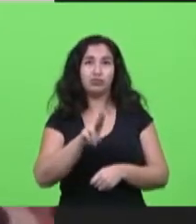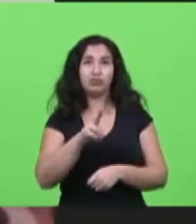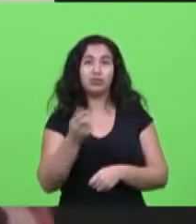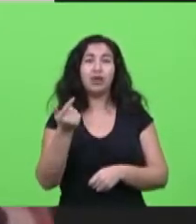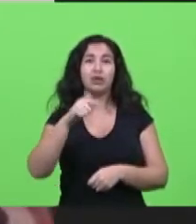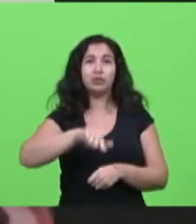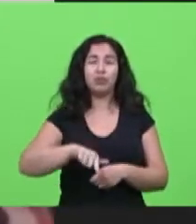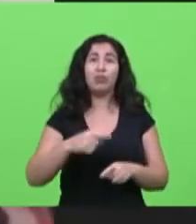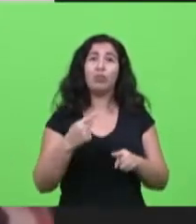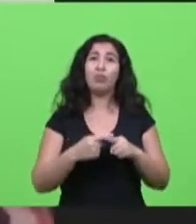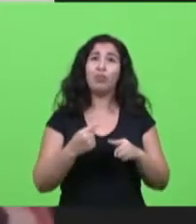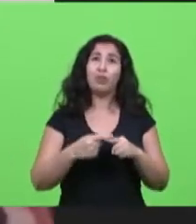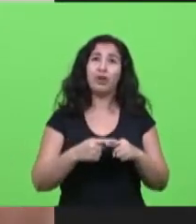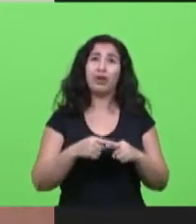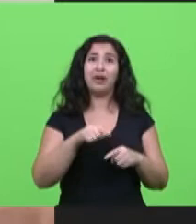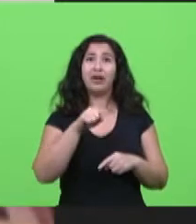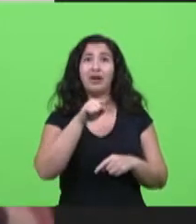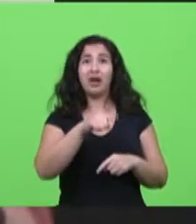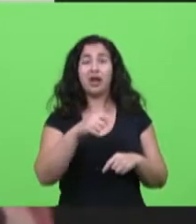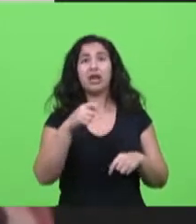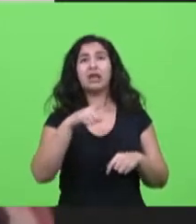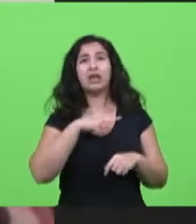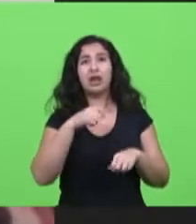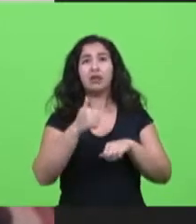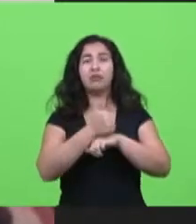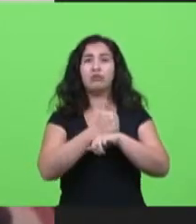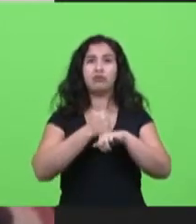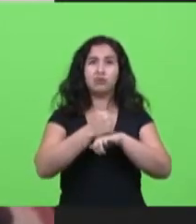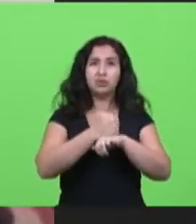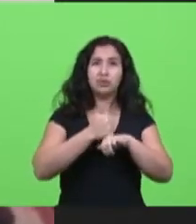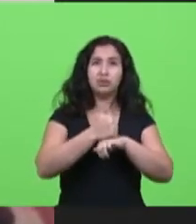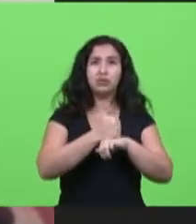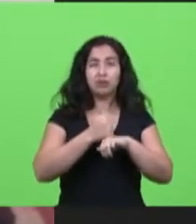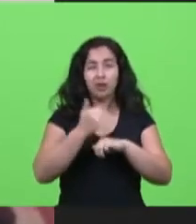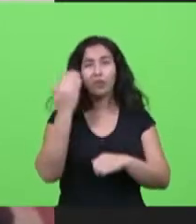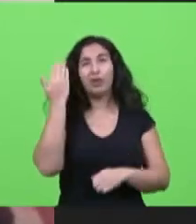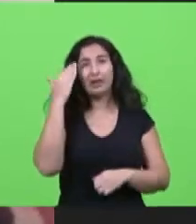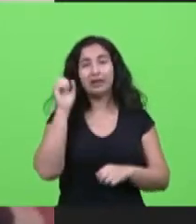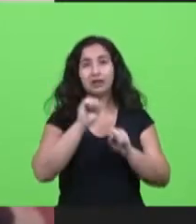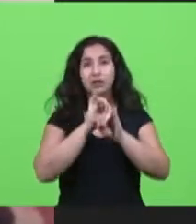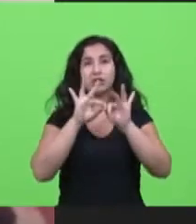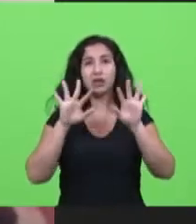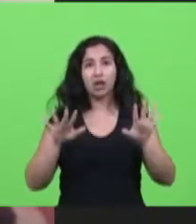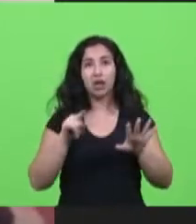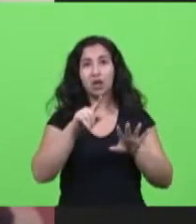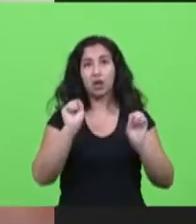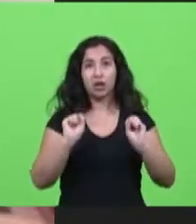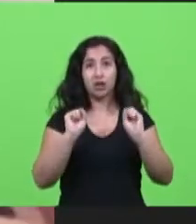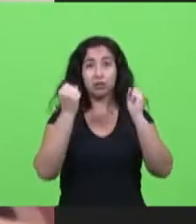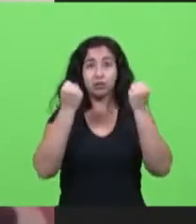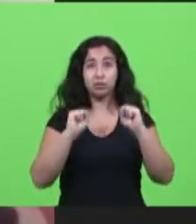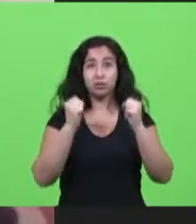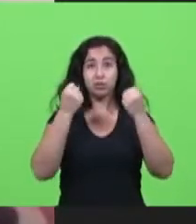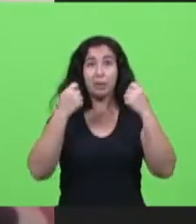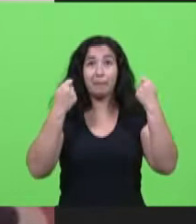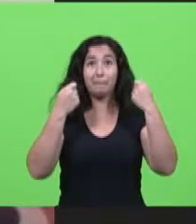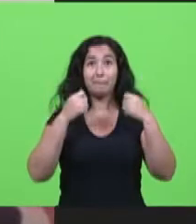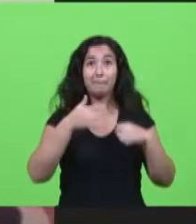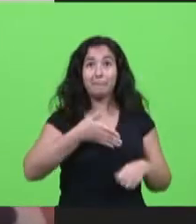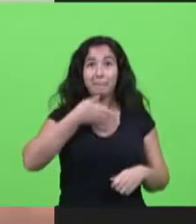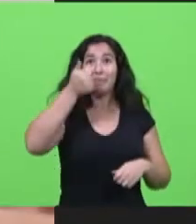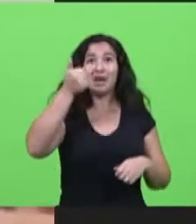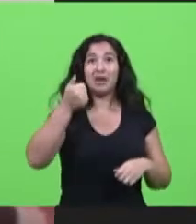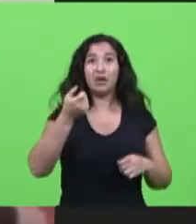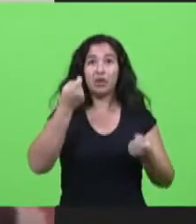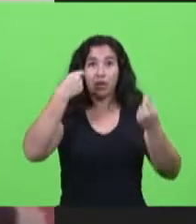são locadas, têm os seus profissionais, e entendemos de que, de fato, o exercício físico melhora a imunidade, melhora